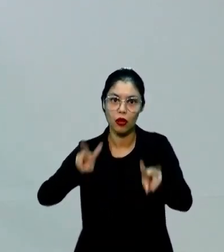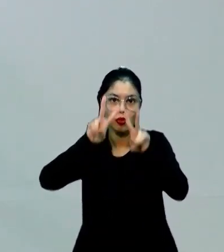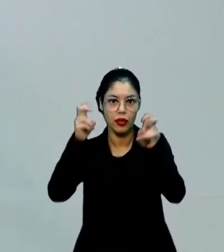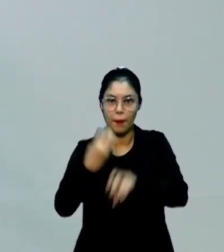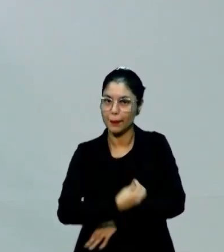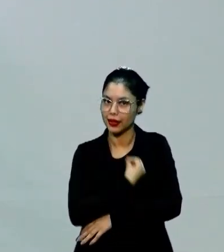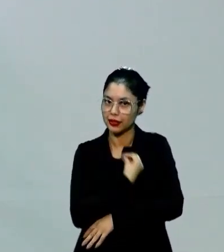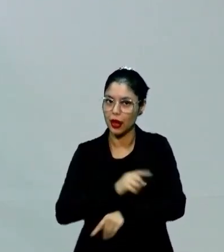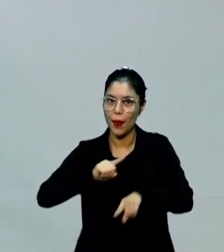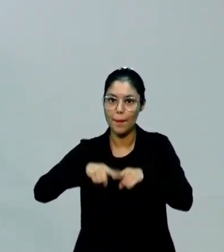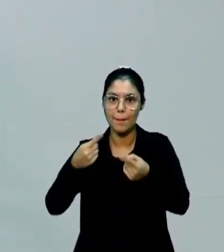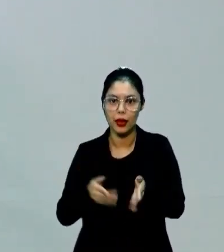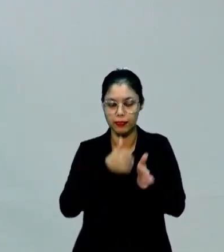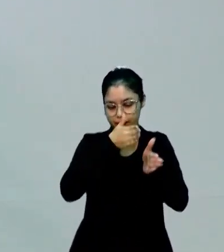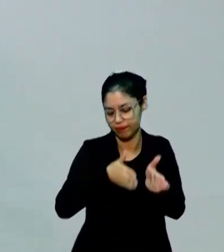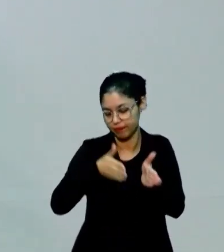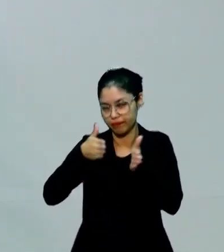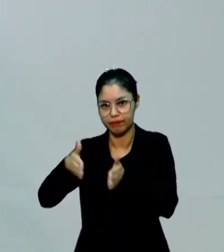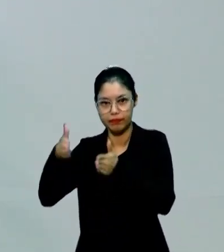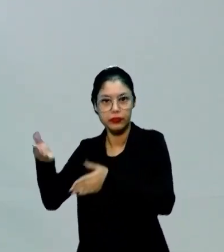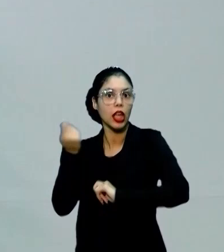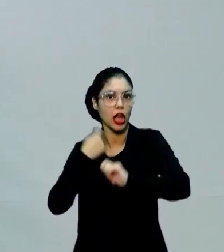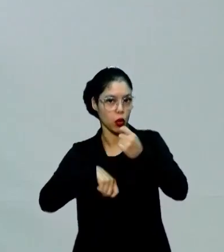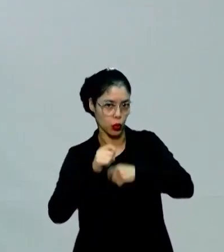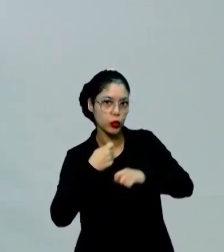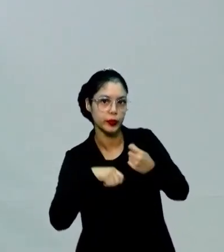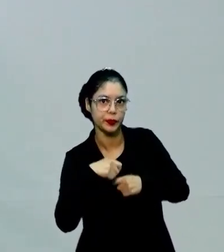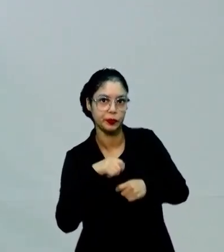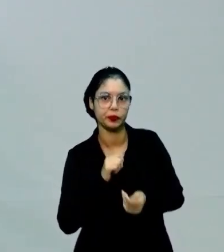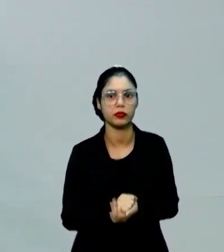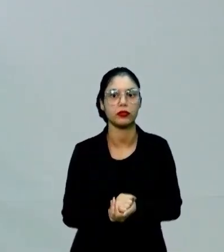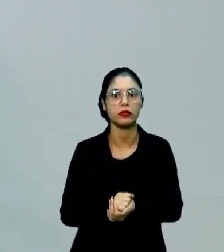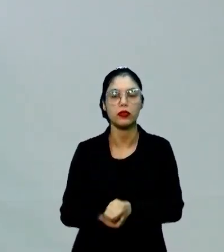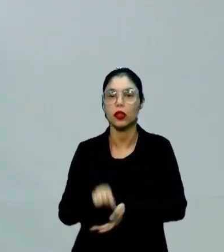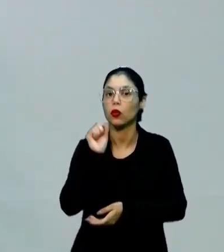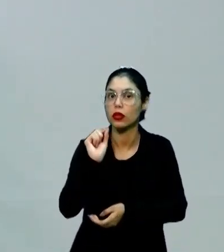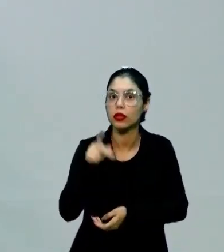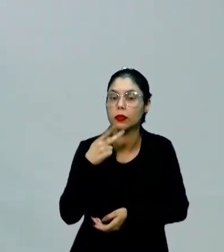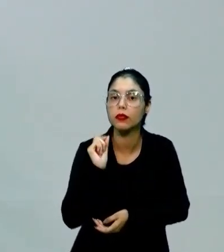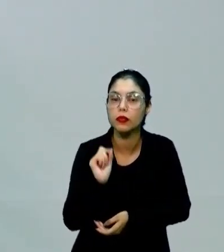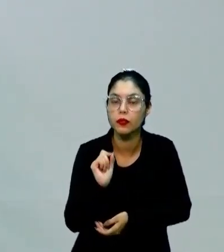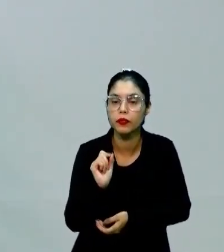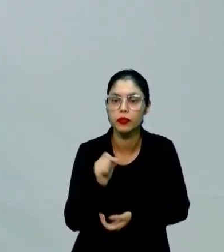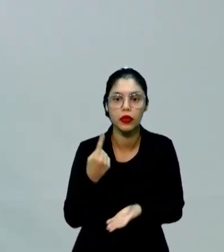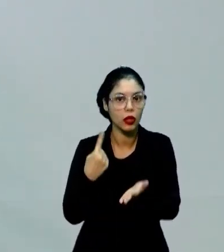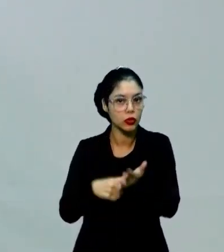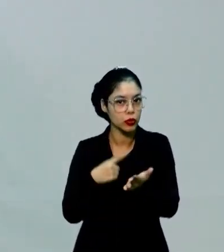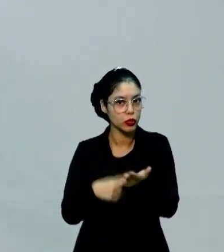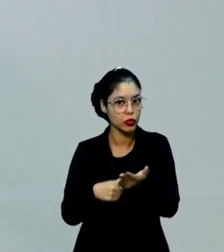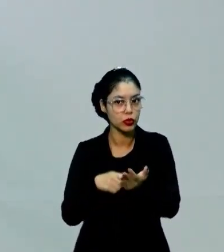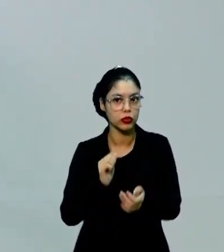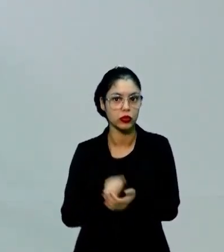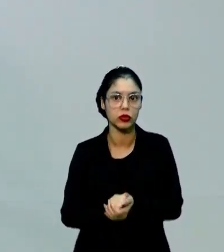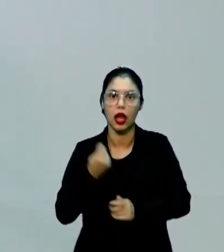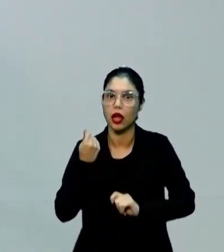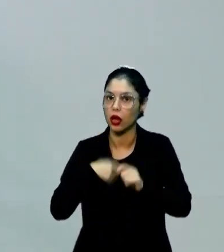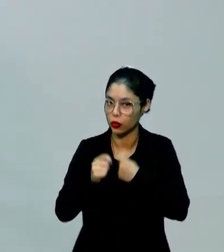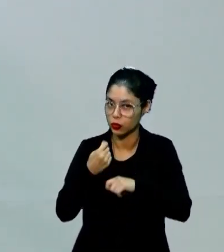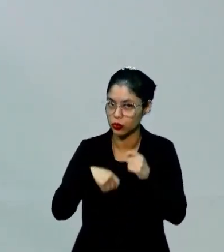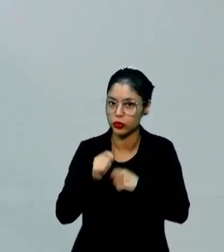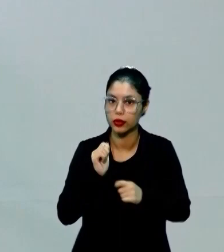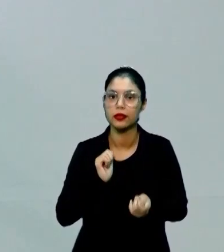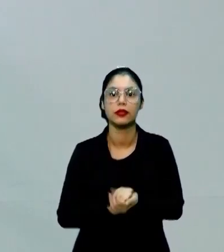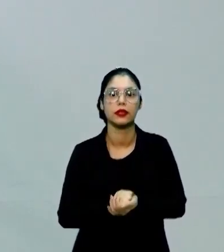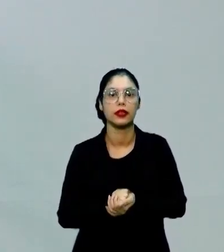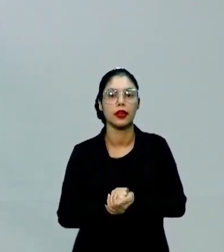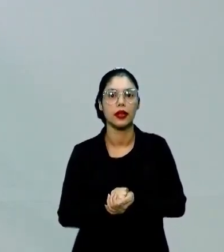presente, mas partindo da ótica econômica. Isso implica dizer o quê? As condições econômicas,